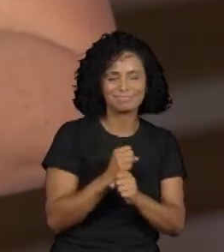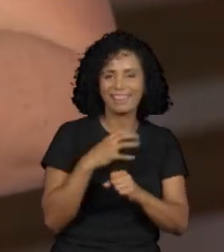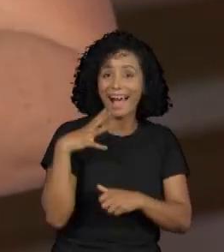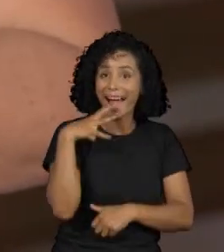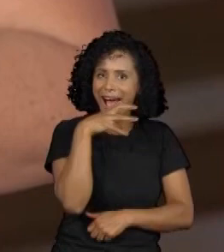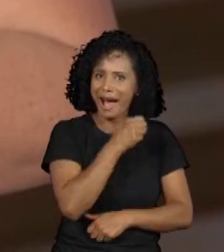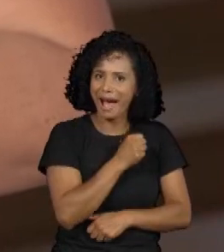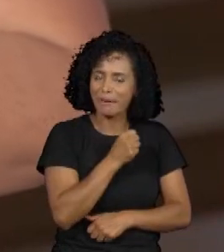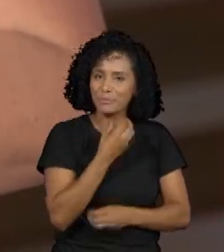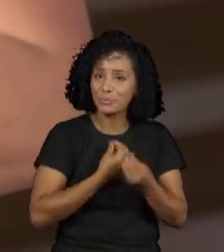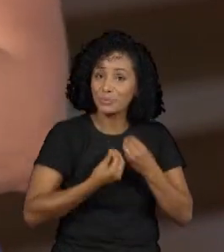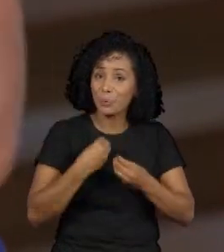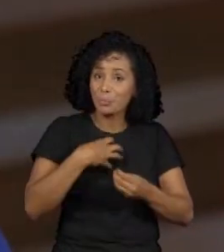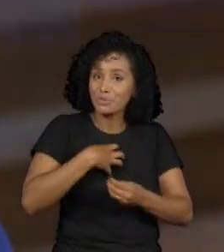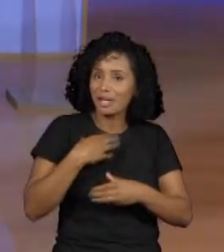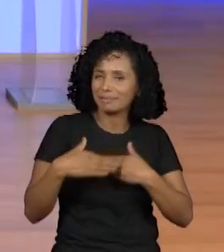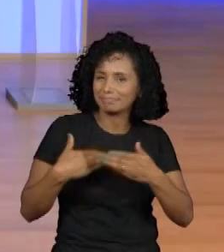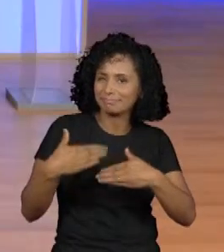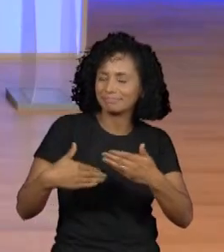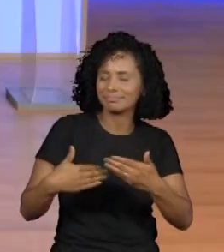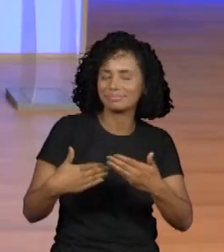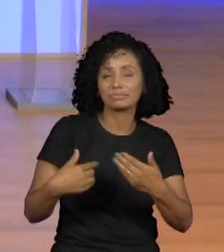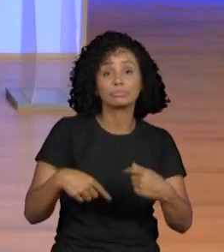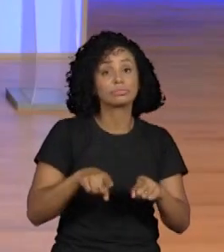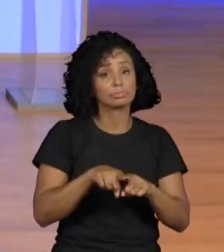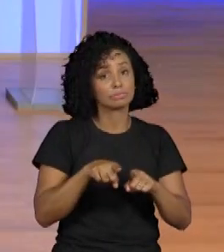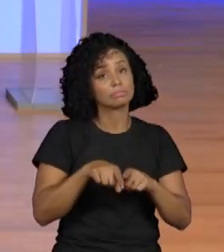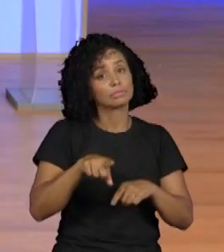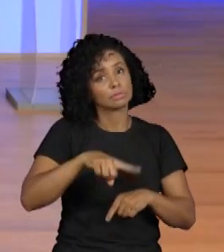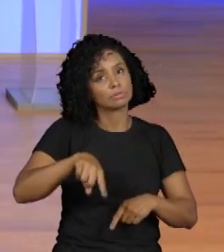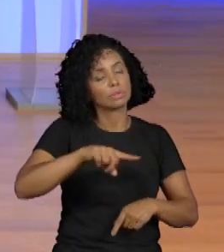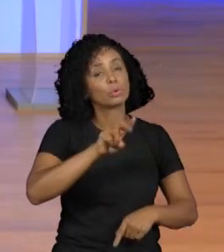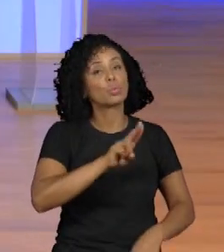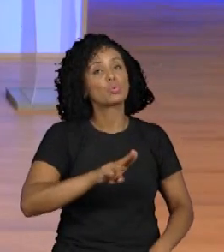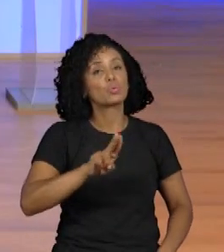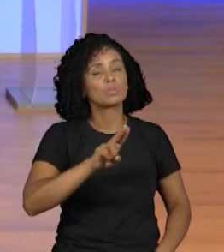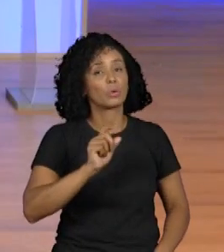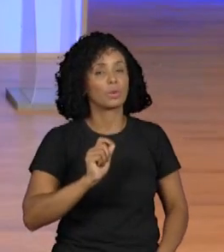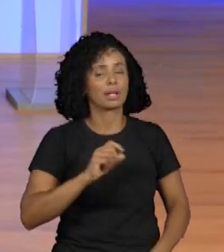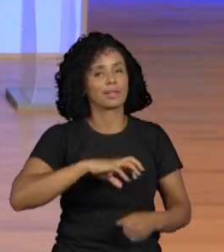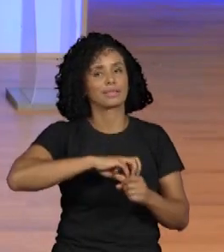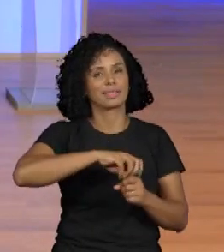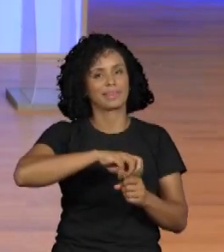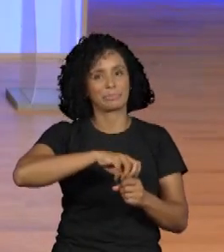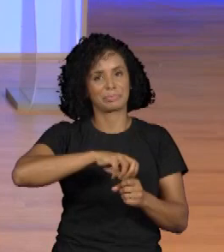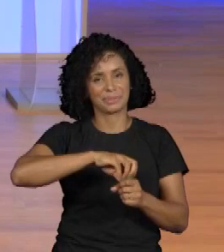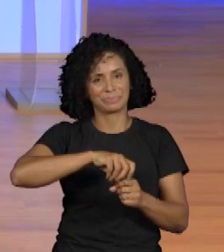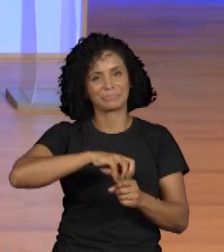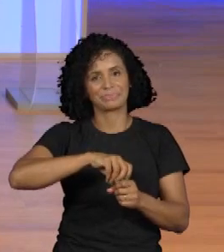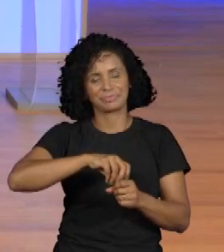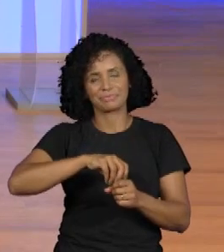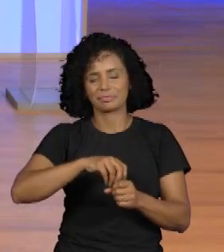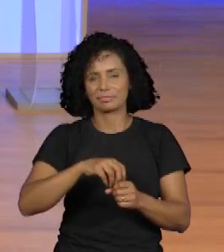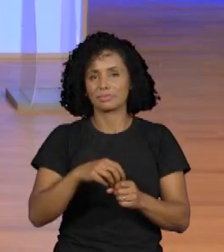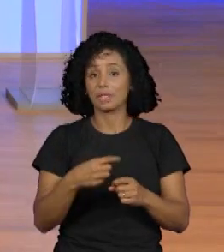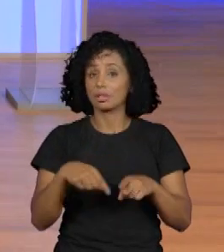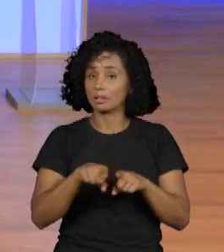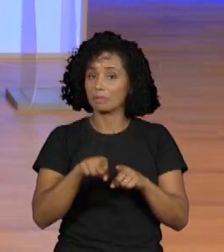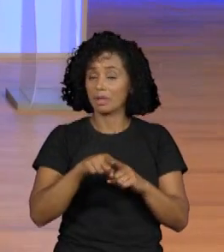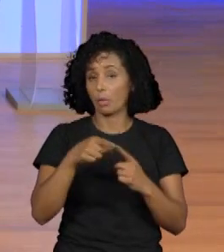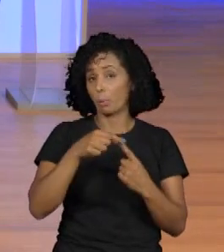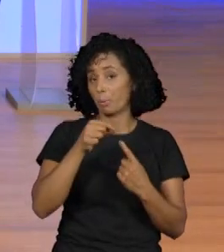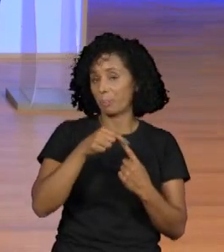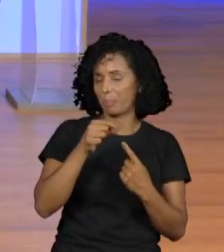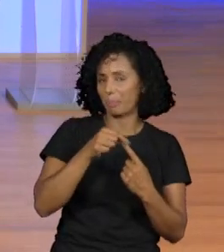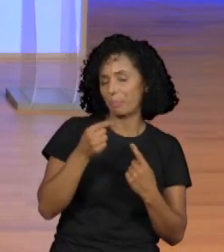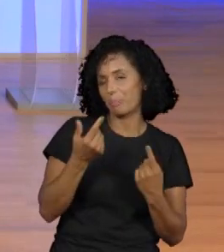esse processo, tá certo? Então, nós vamos utilizar aqui também hoje as tampinhas e os palitos para entender